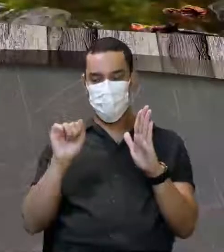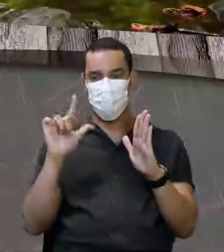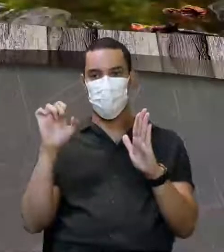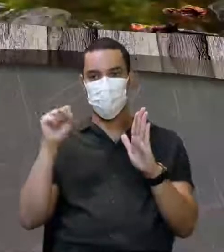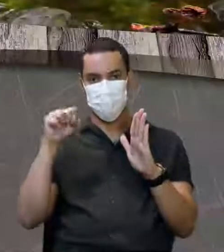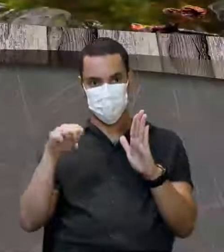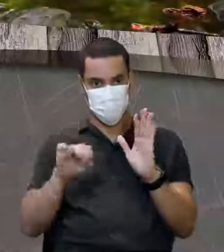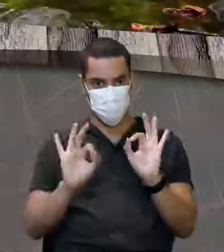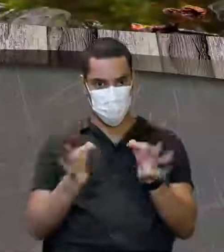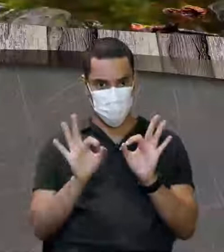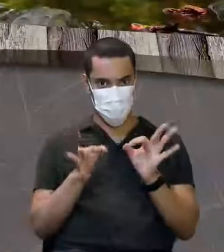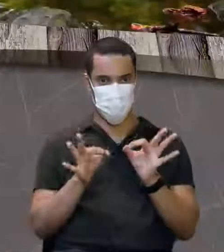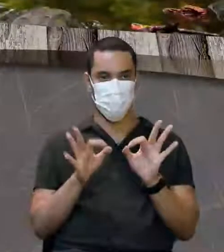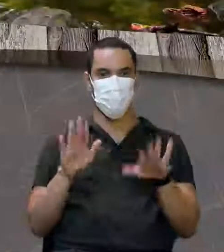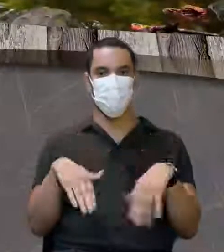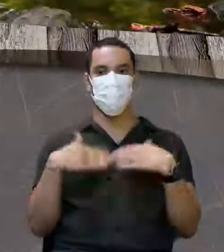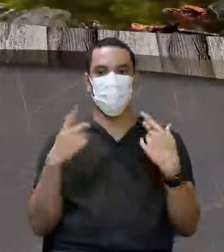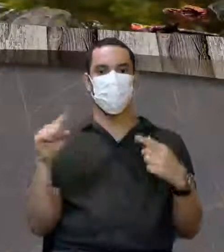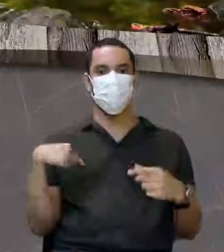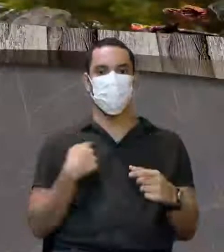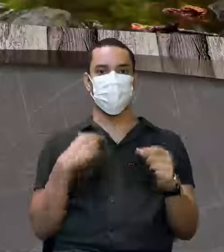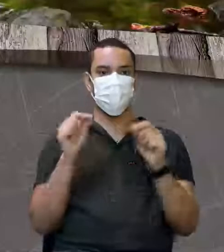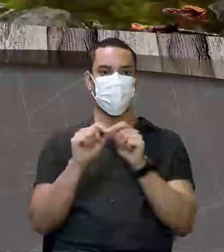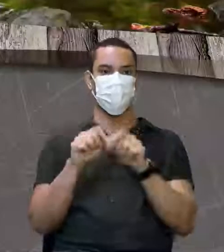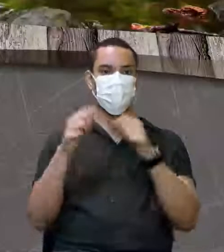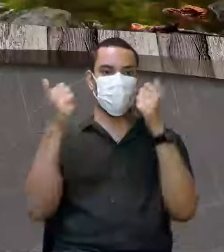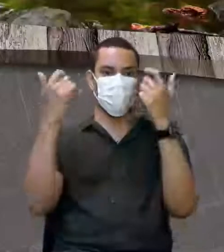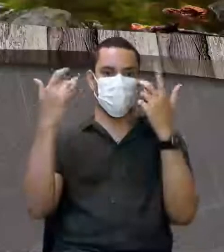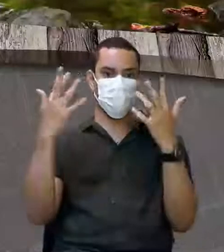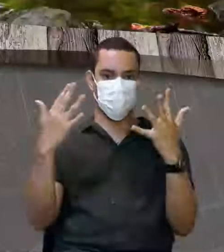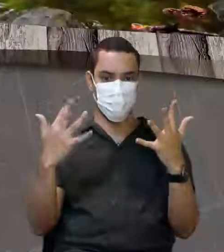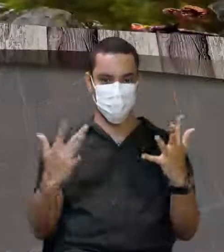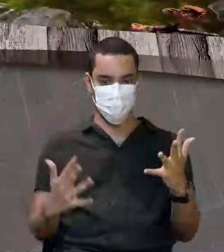bom, galera? Então, a gente fez todo um